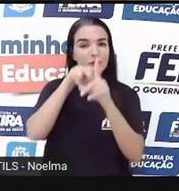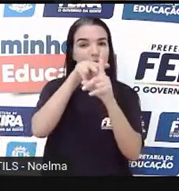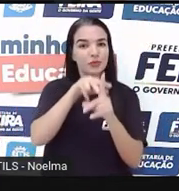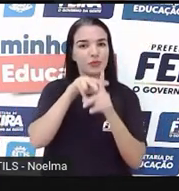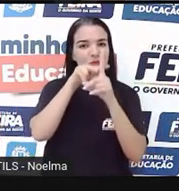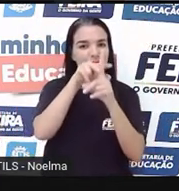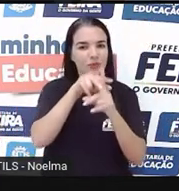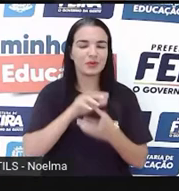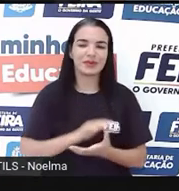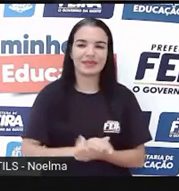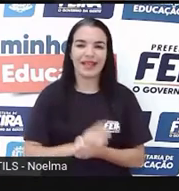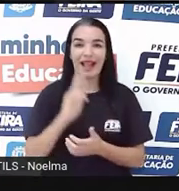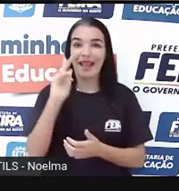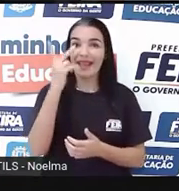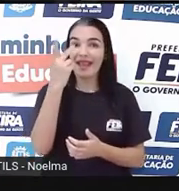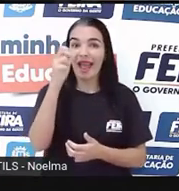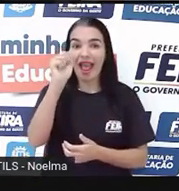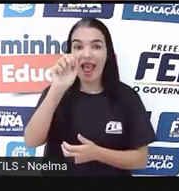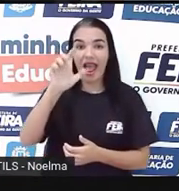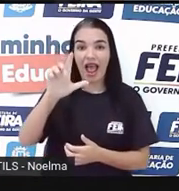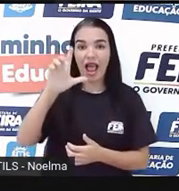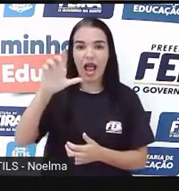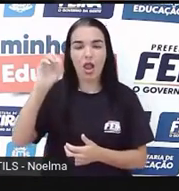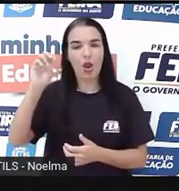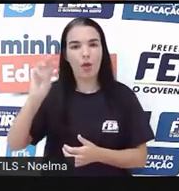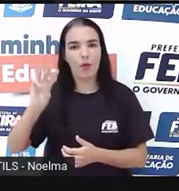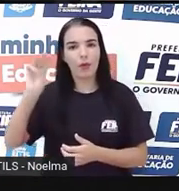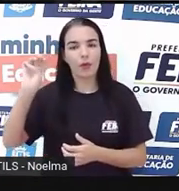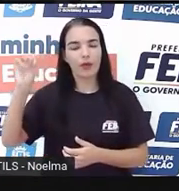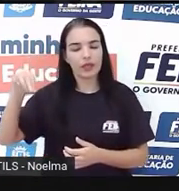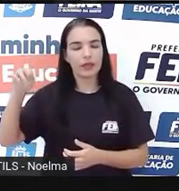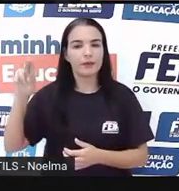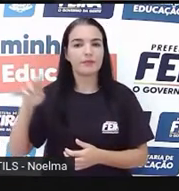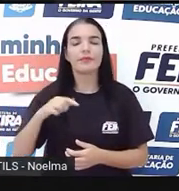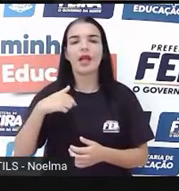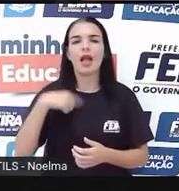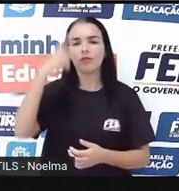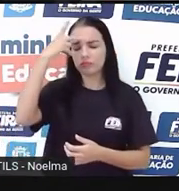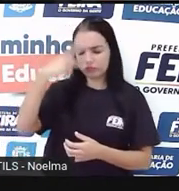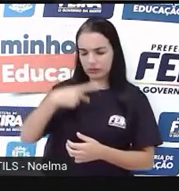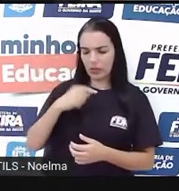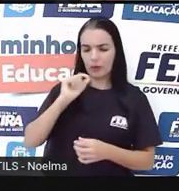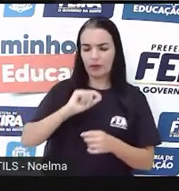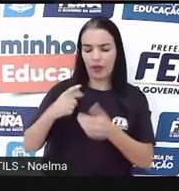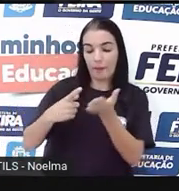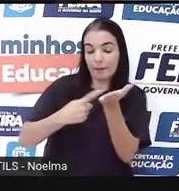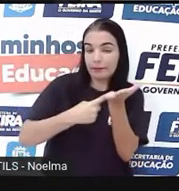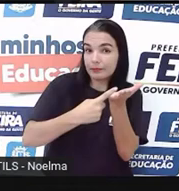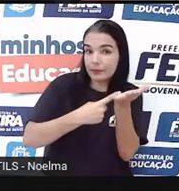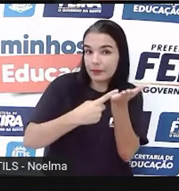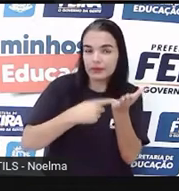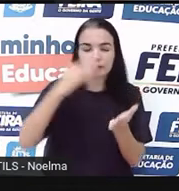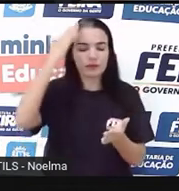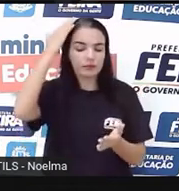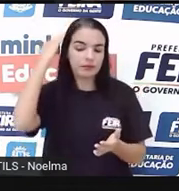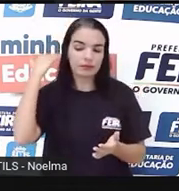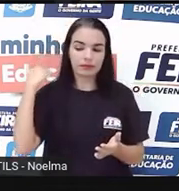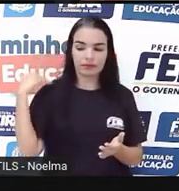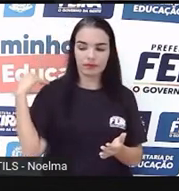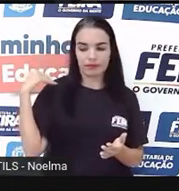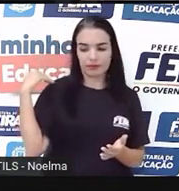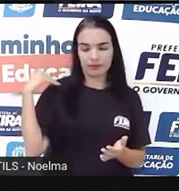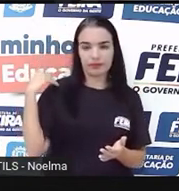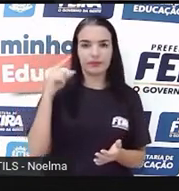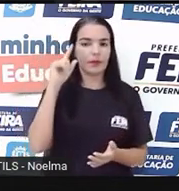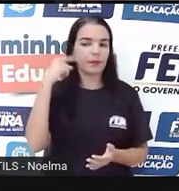E como eu sou? Eu sou parda, tenho cabelos crespos de tamanho médio e